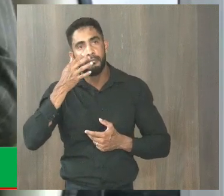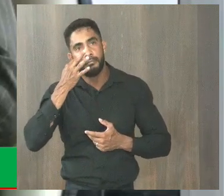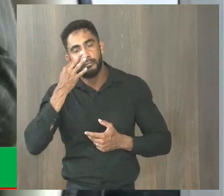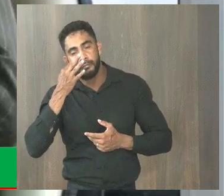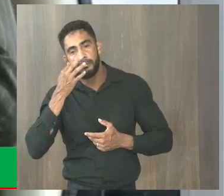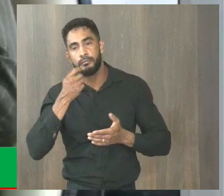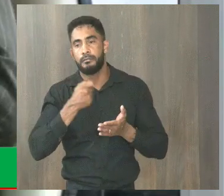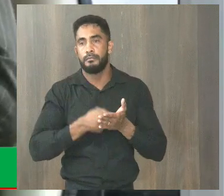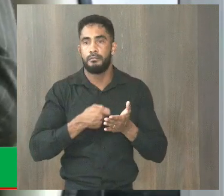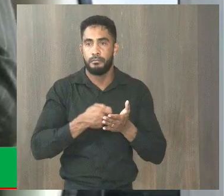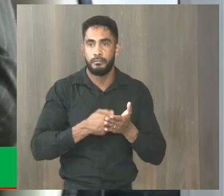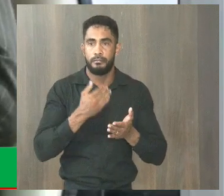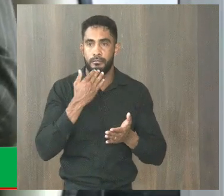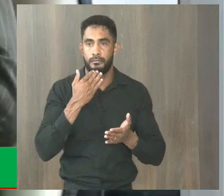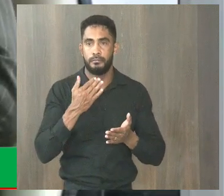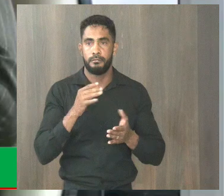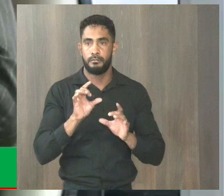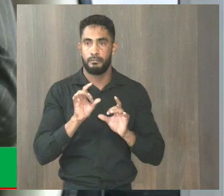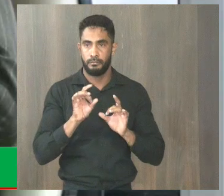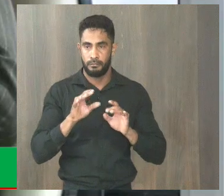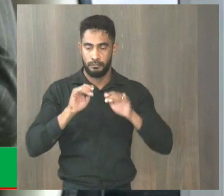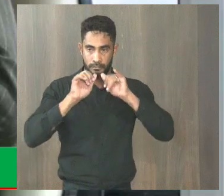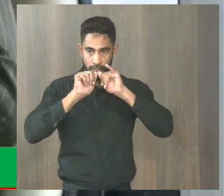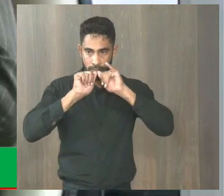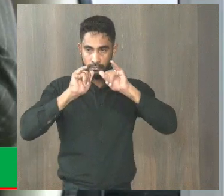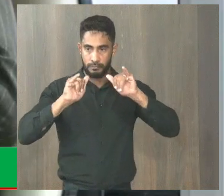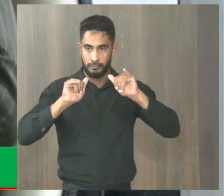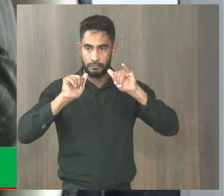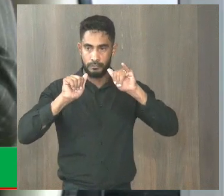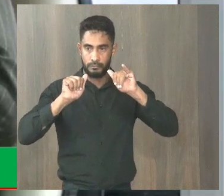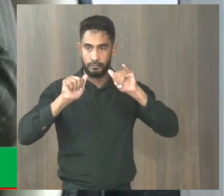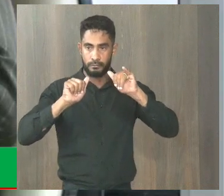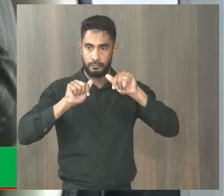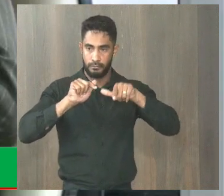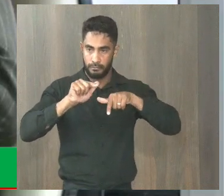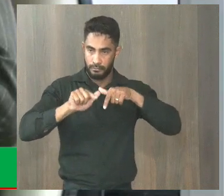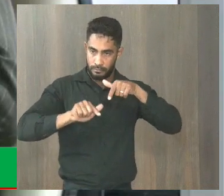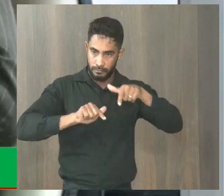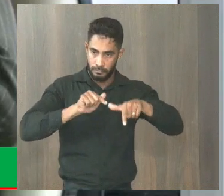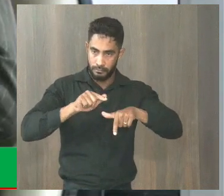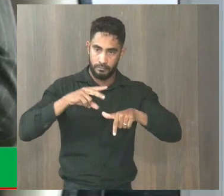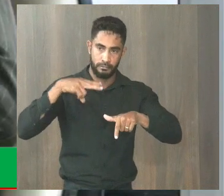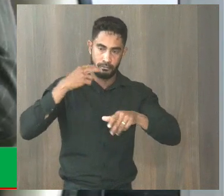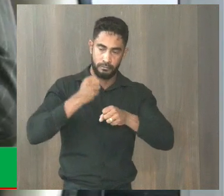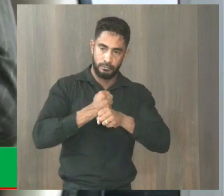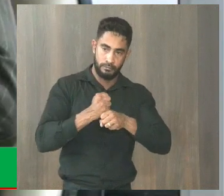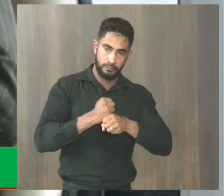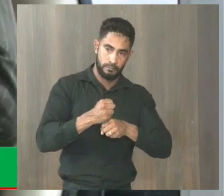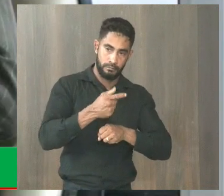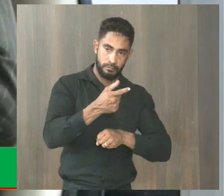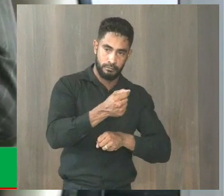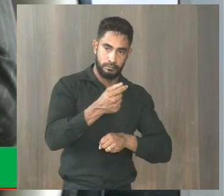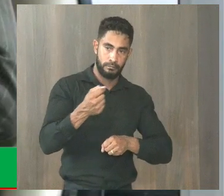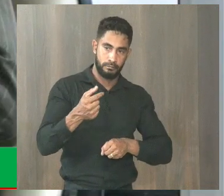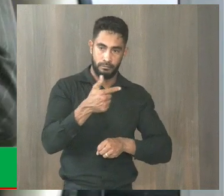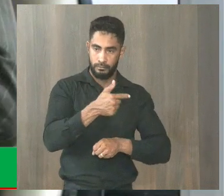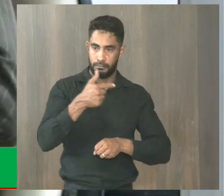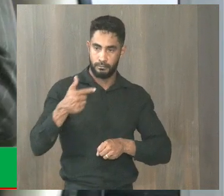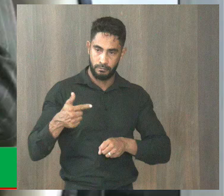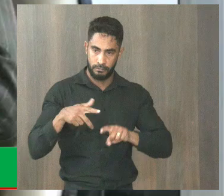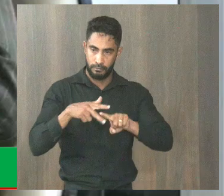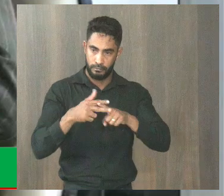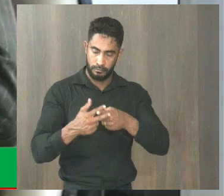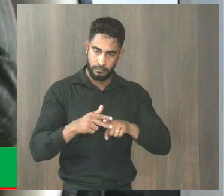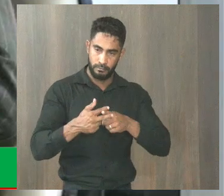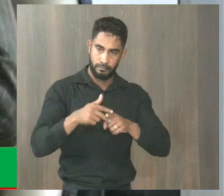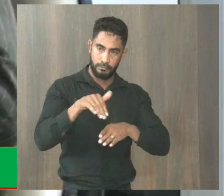a pavimentação daquela rua. Mas só quero aqui deixar bem claro que esse vereador vem trabalhando desde 2022 no sentido de pavimentação da